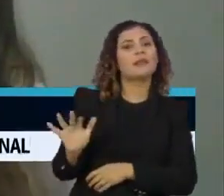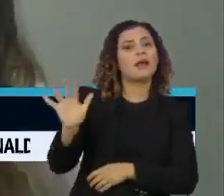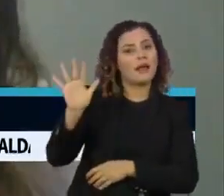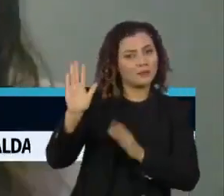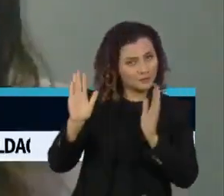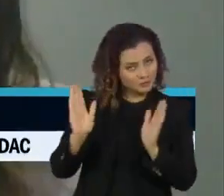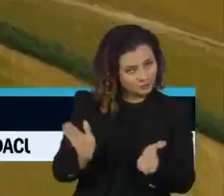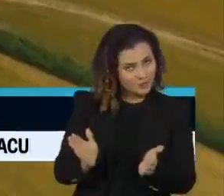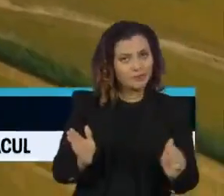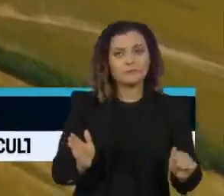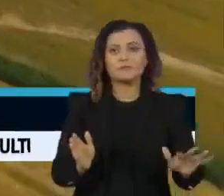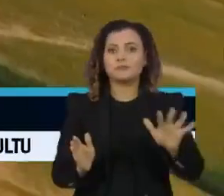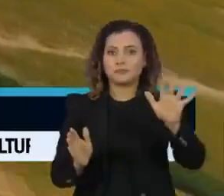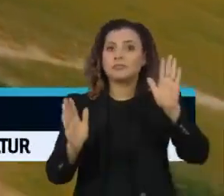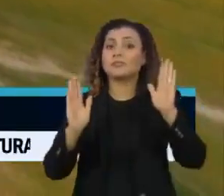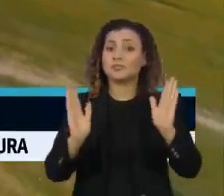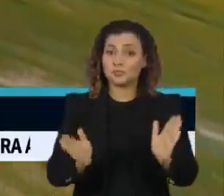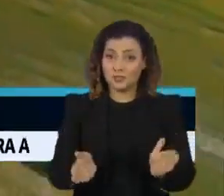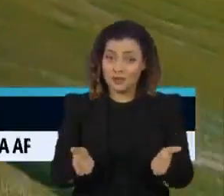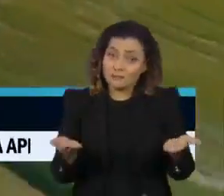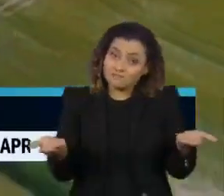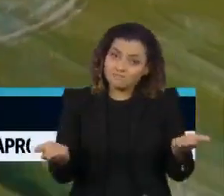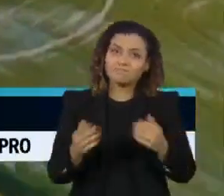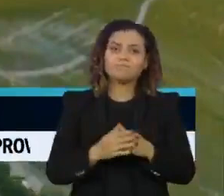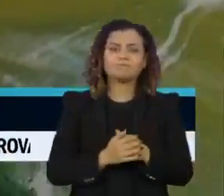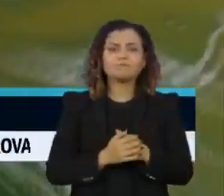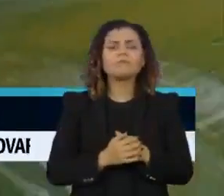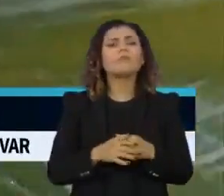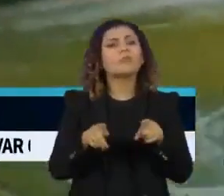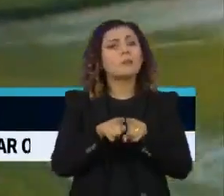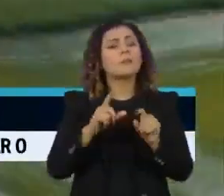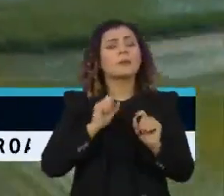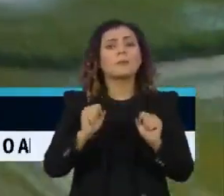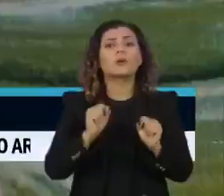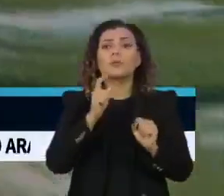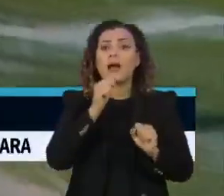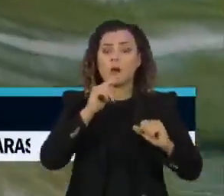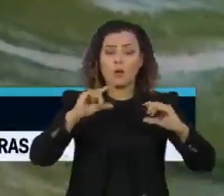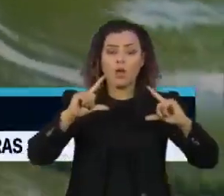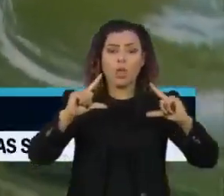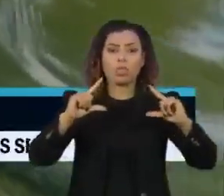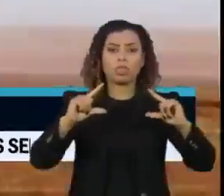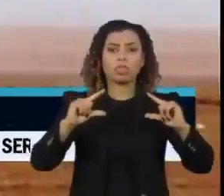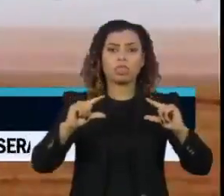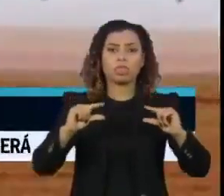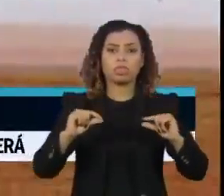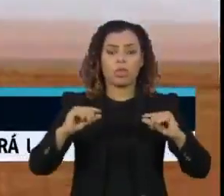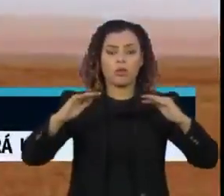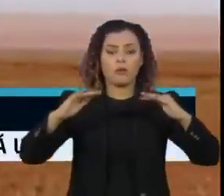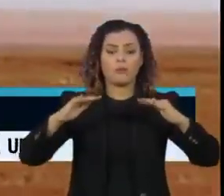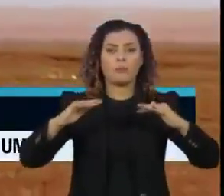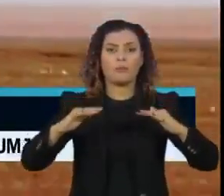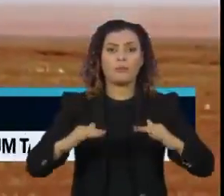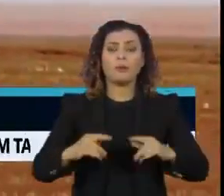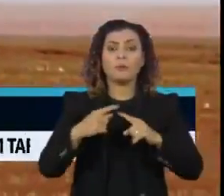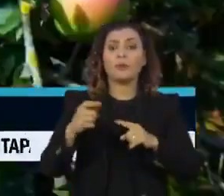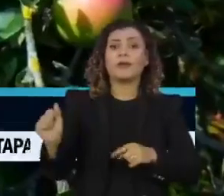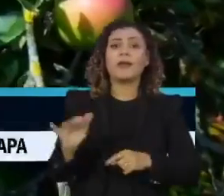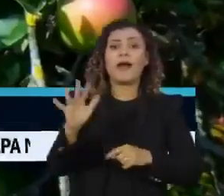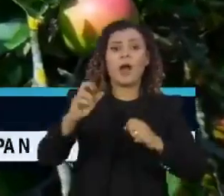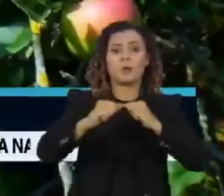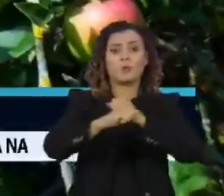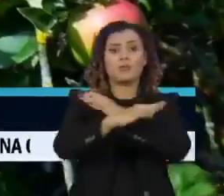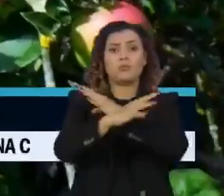da lâmina d'água. A gente pode ter aí diminuição de áreas plantadas justamente pelo alto custo que está sendo a